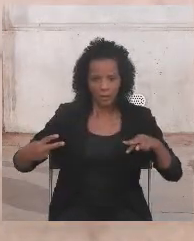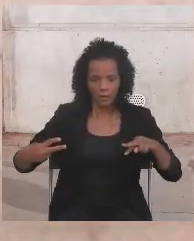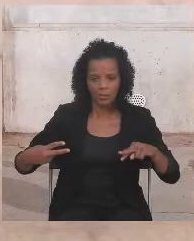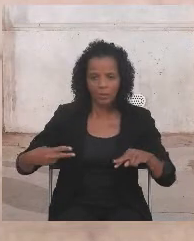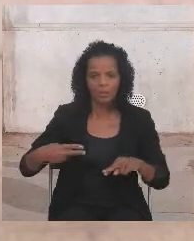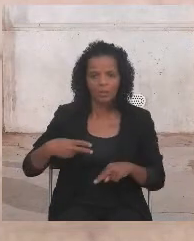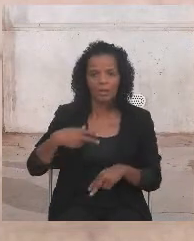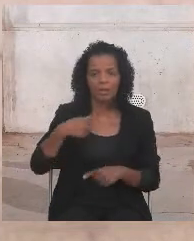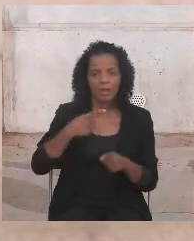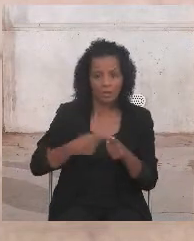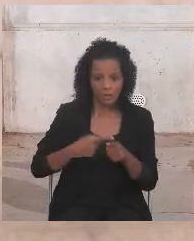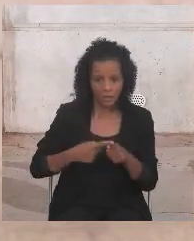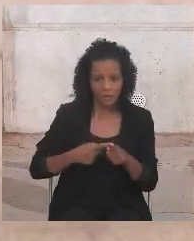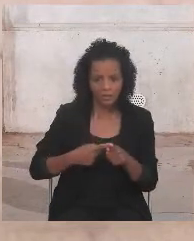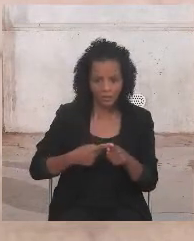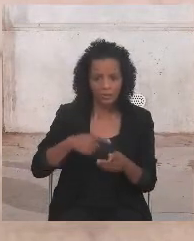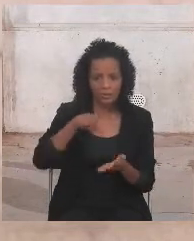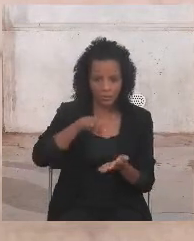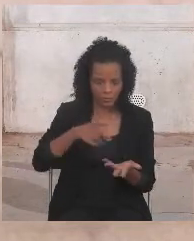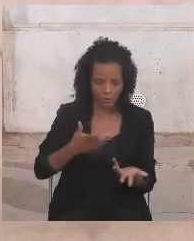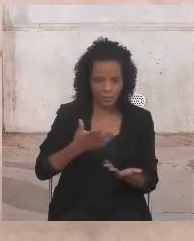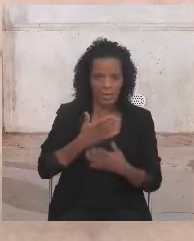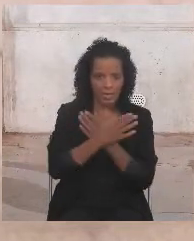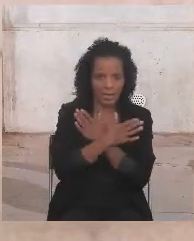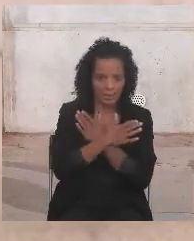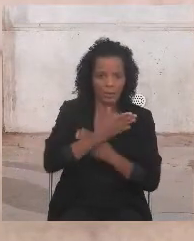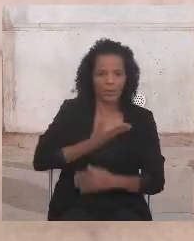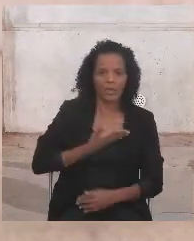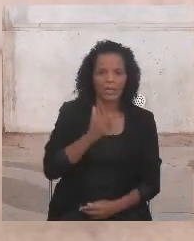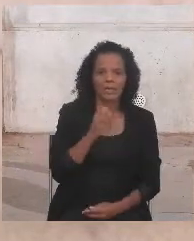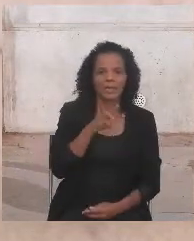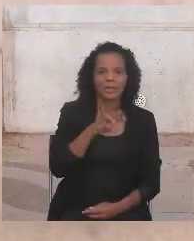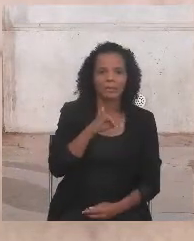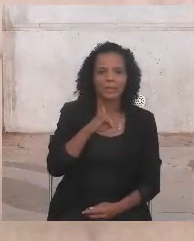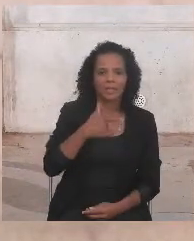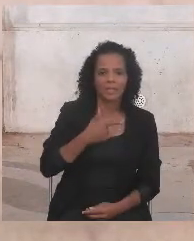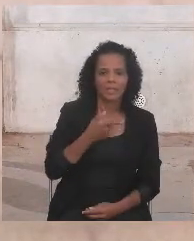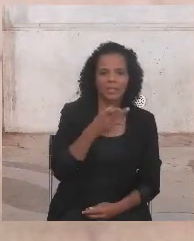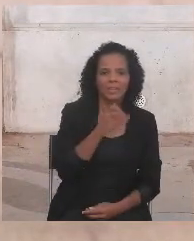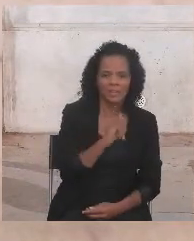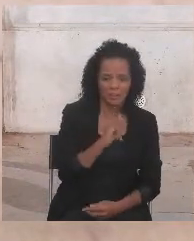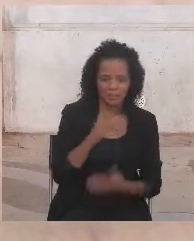Municipal de Atenas, o meu grande amigo Dimitris Avramopoulos.